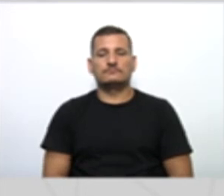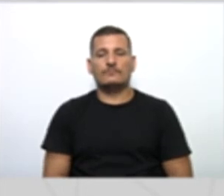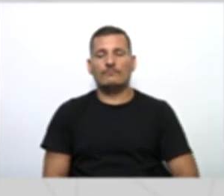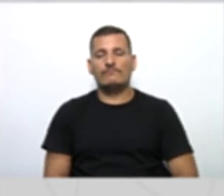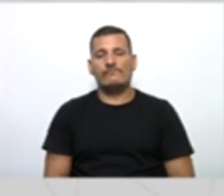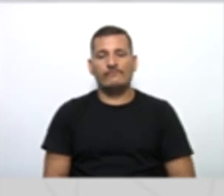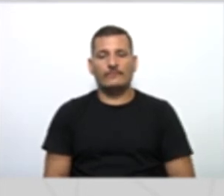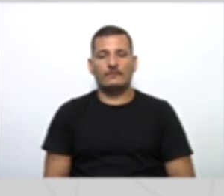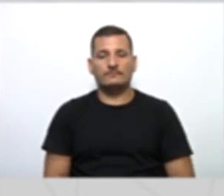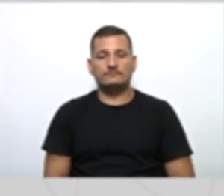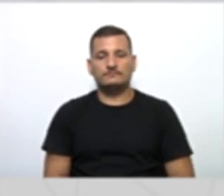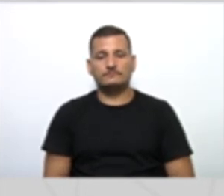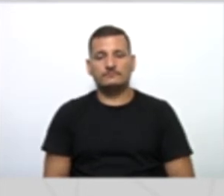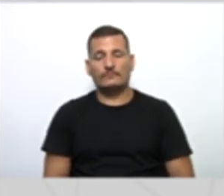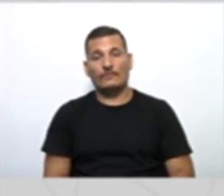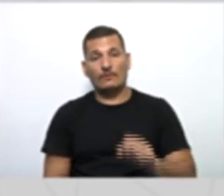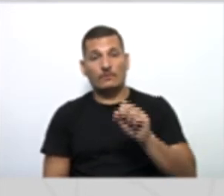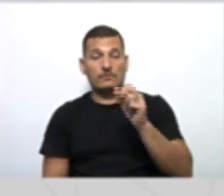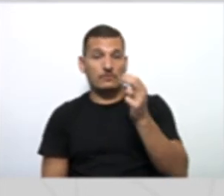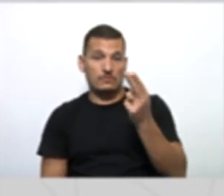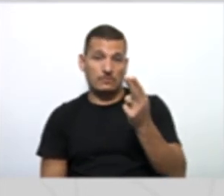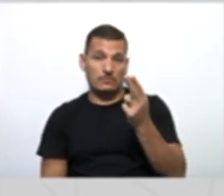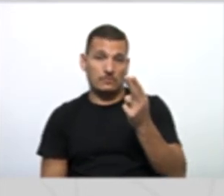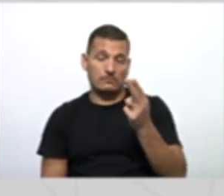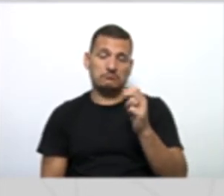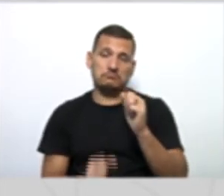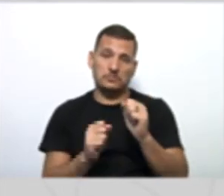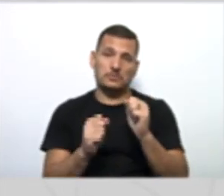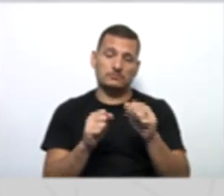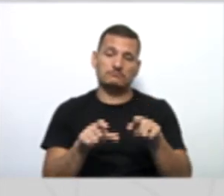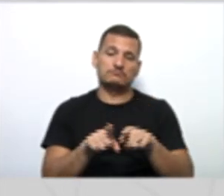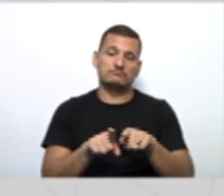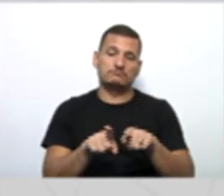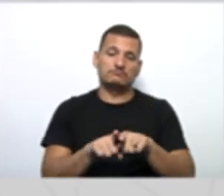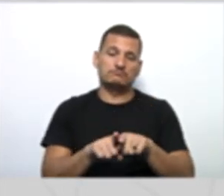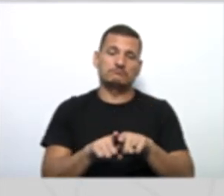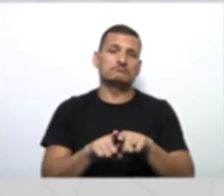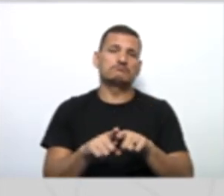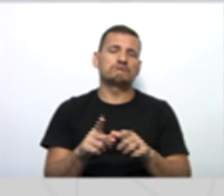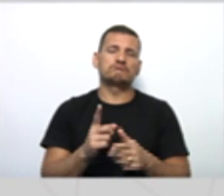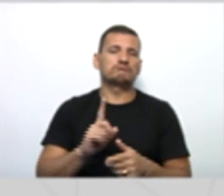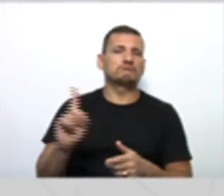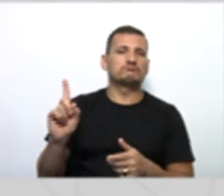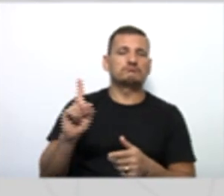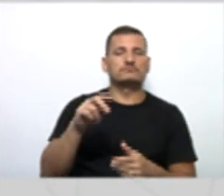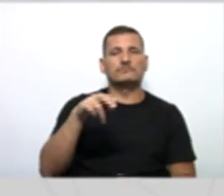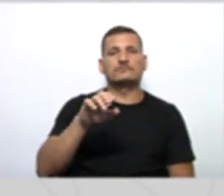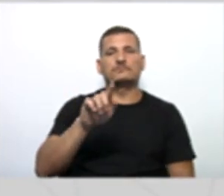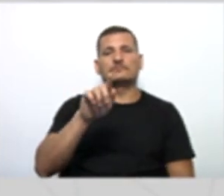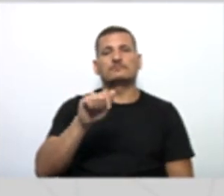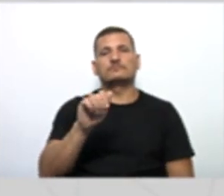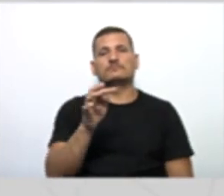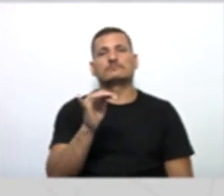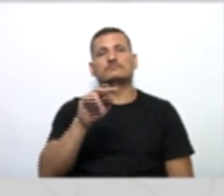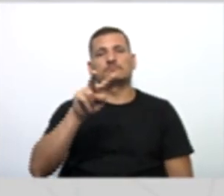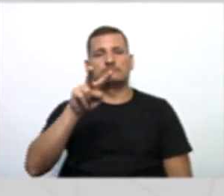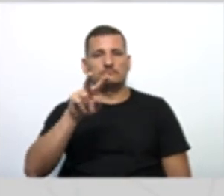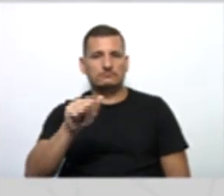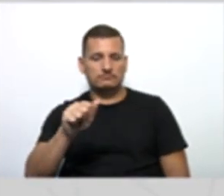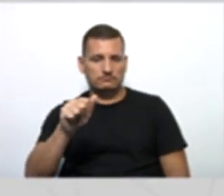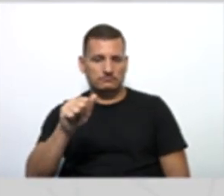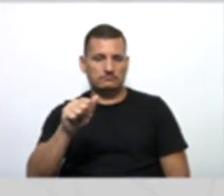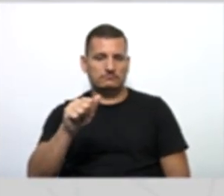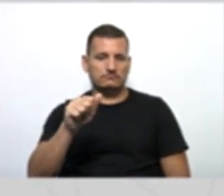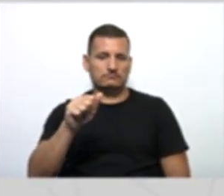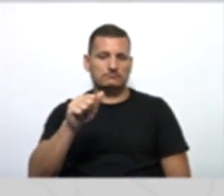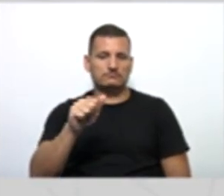confirmar, ou eu posso refutar essa ideia. Essa ideia também pode ser refutada, ou seja,